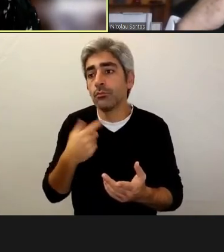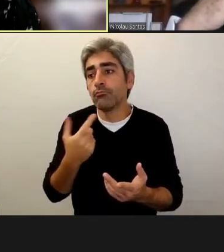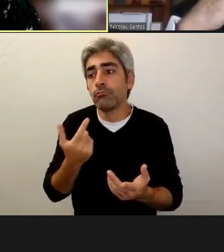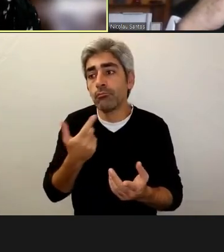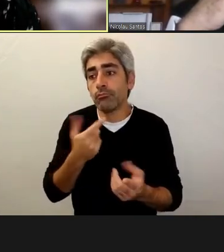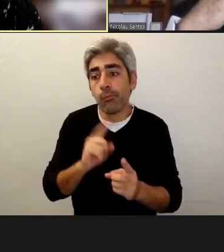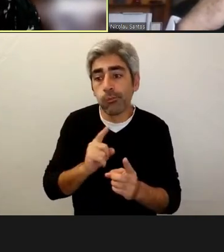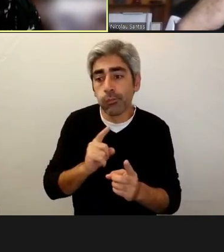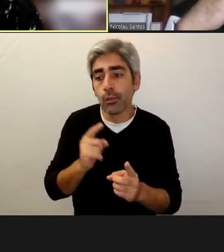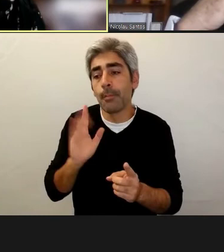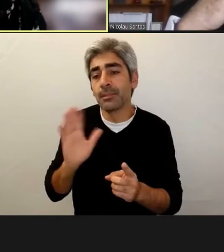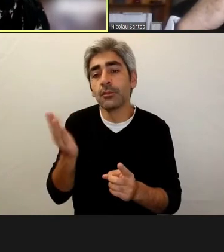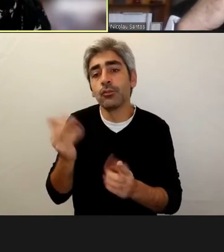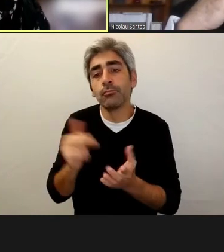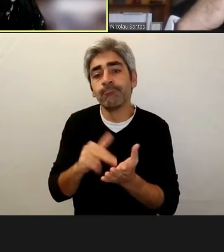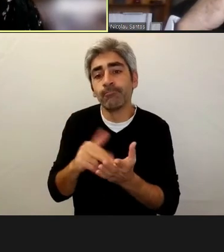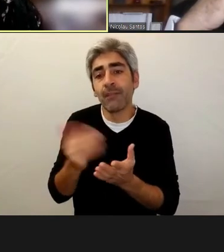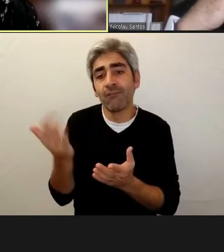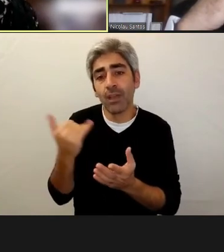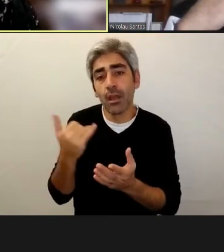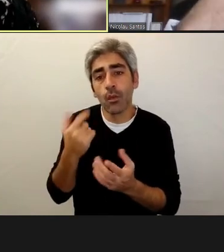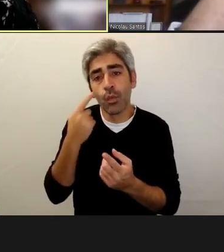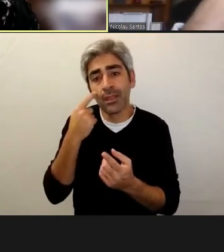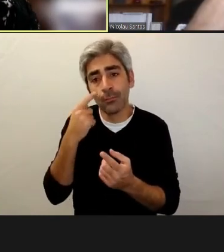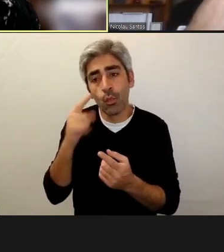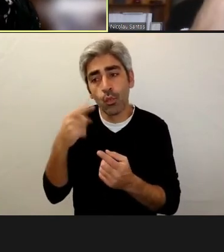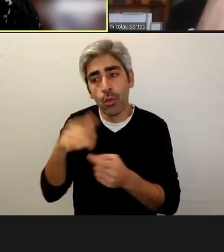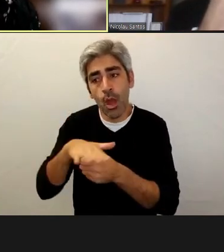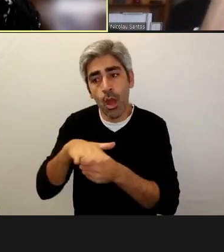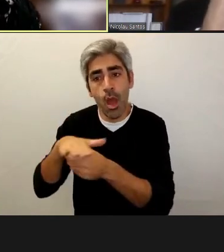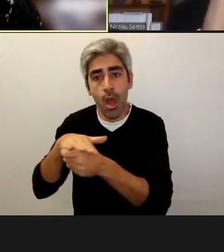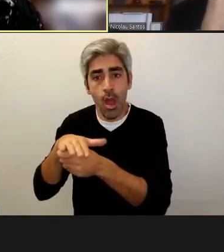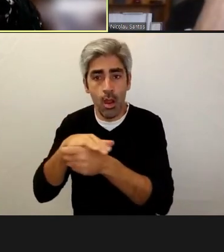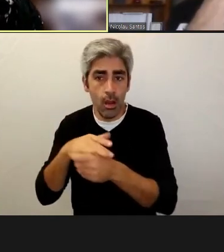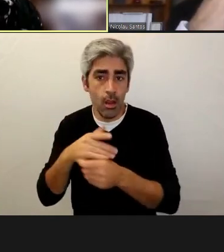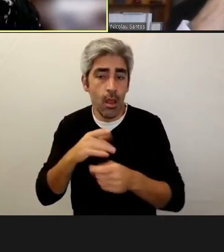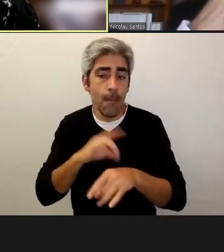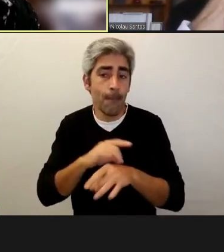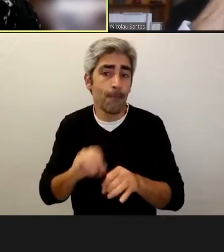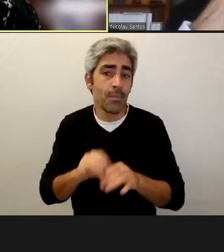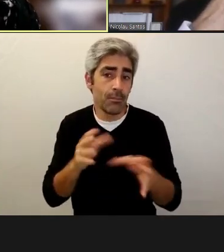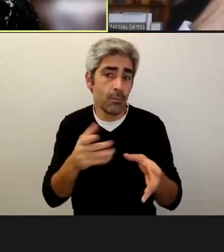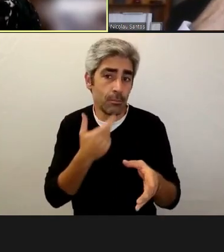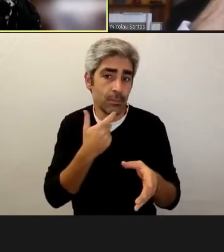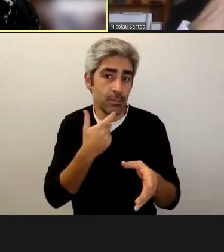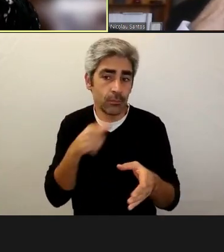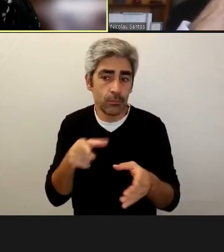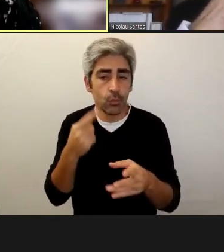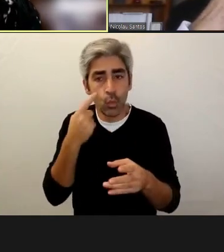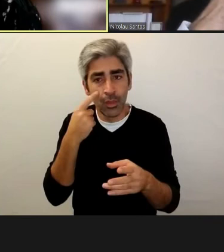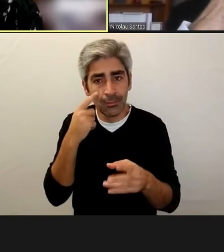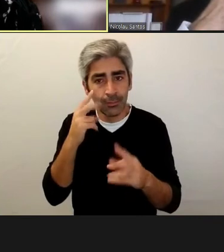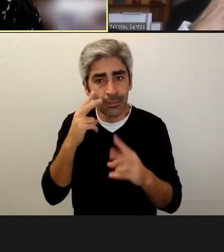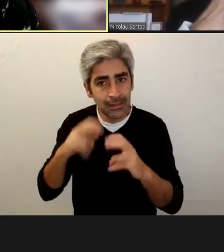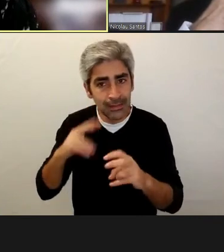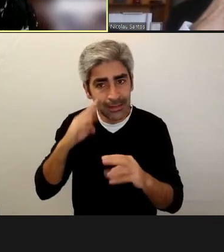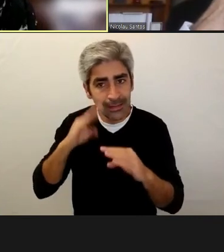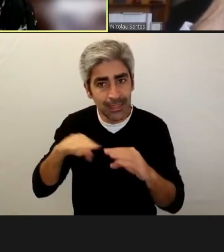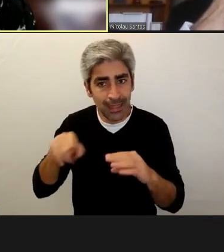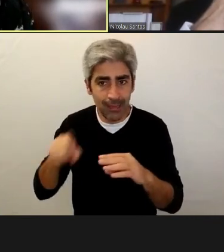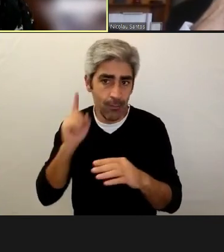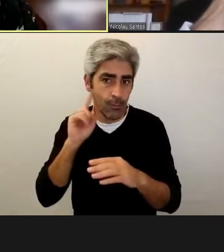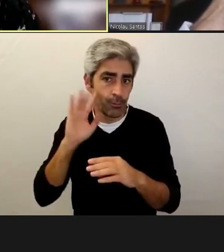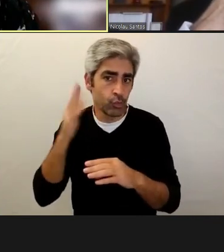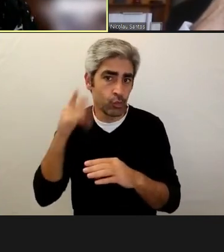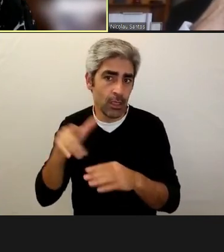outras áreas, e uma das coisas que a pandemia de facto mostrou foi a importância aqui da dimensão do conhecimento científico para